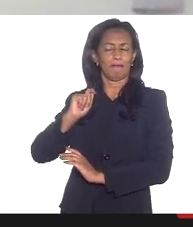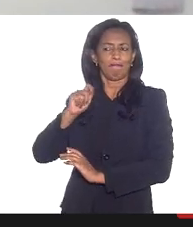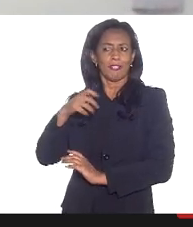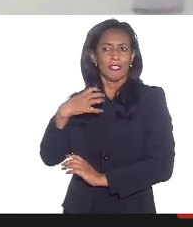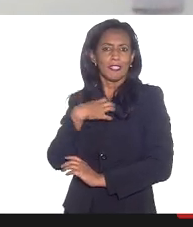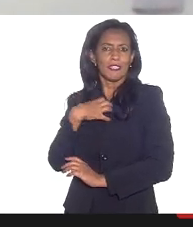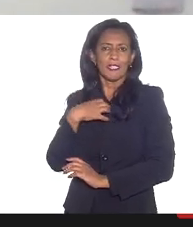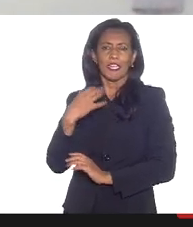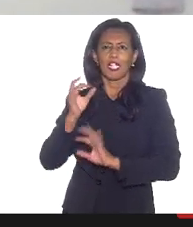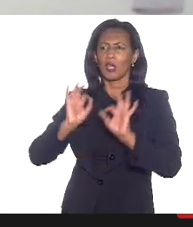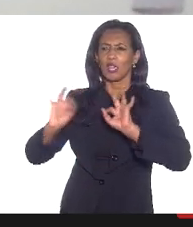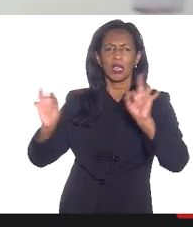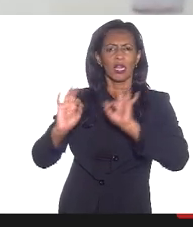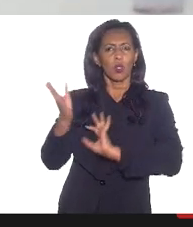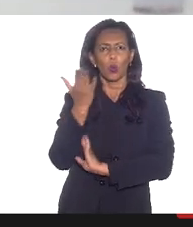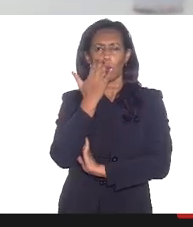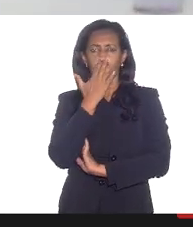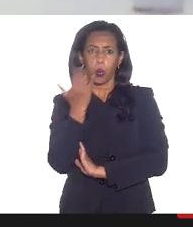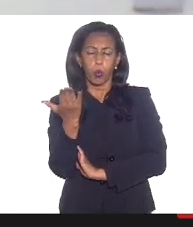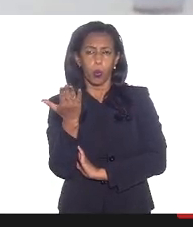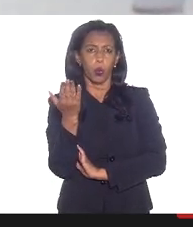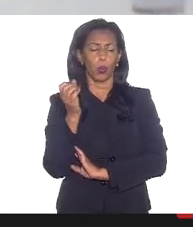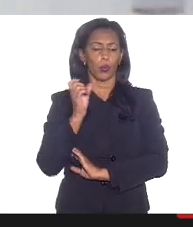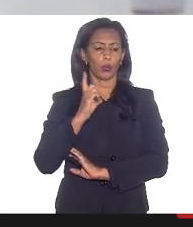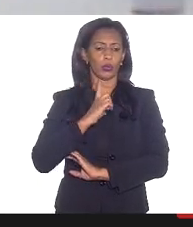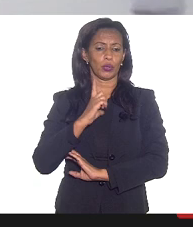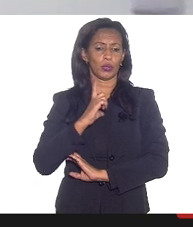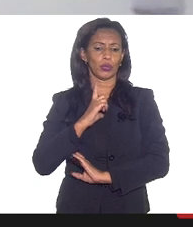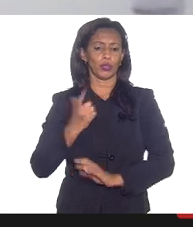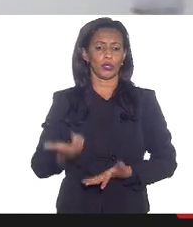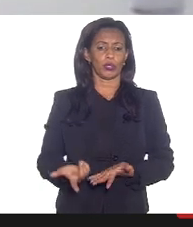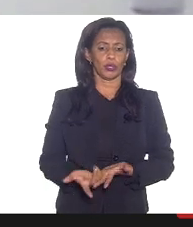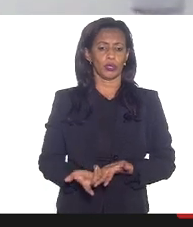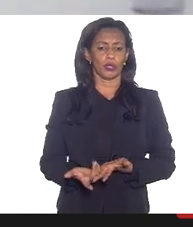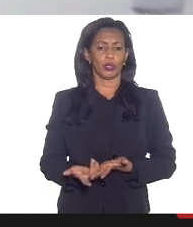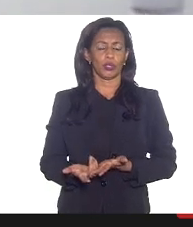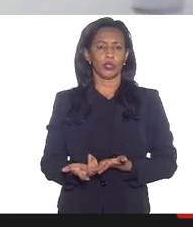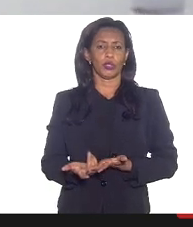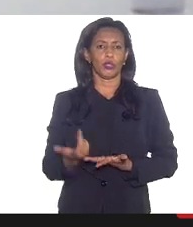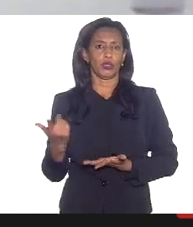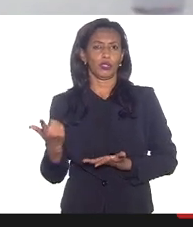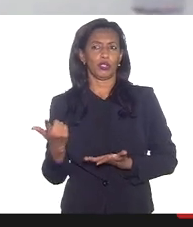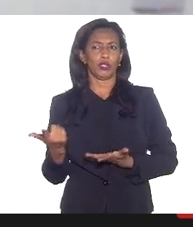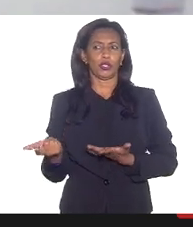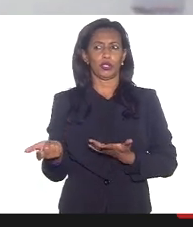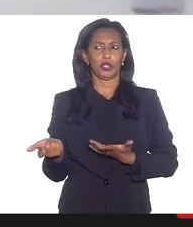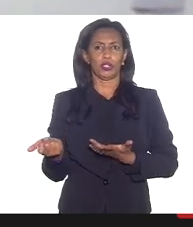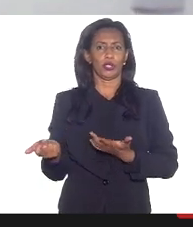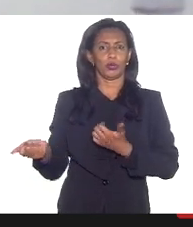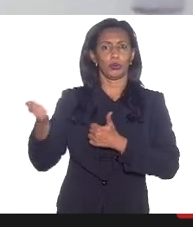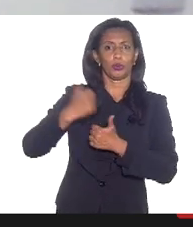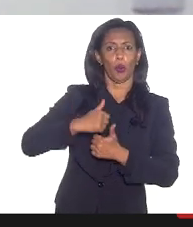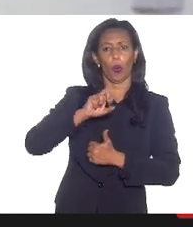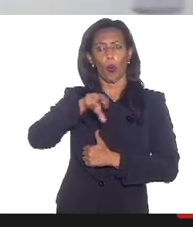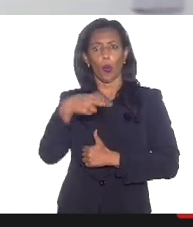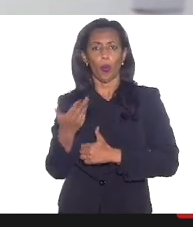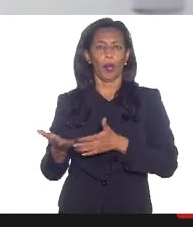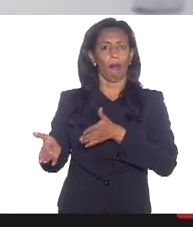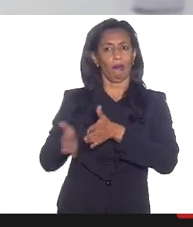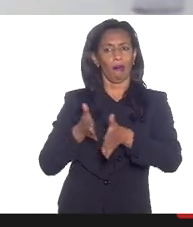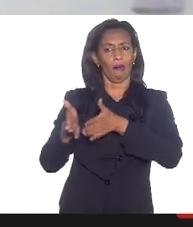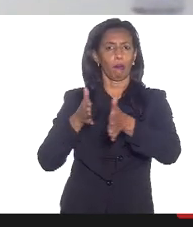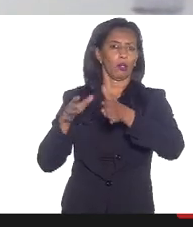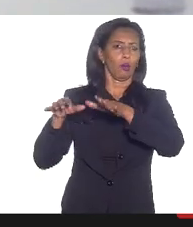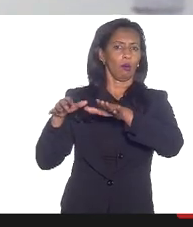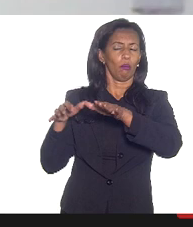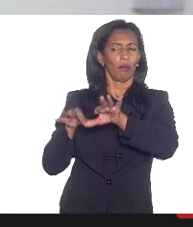significar nenhum tipo né, de improviso ou caminho para